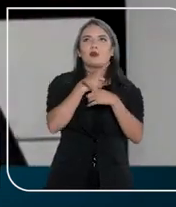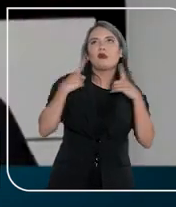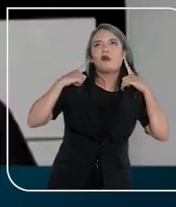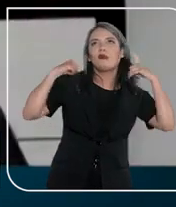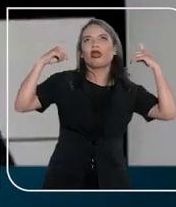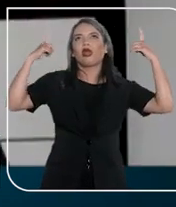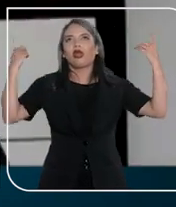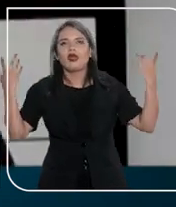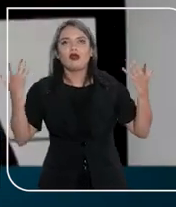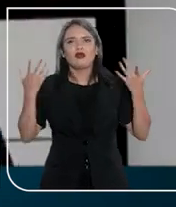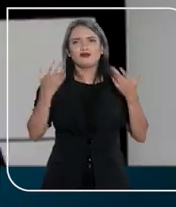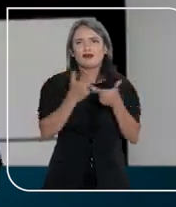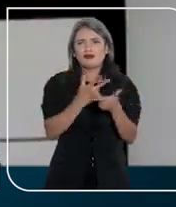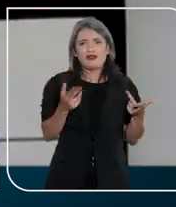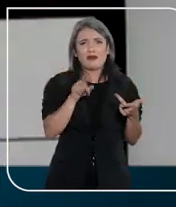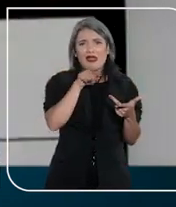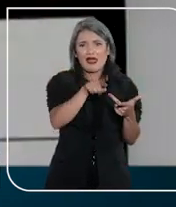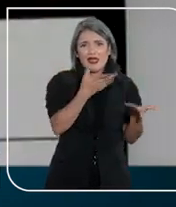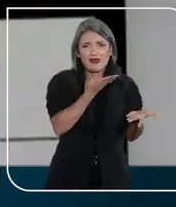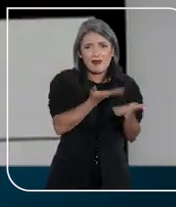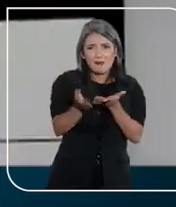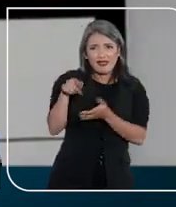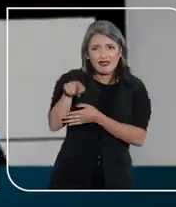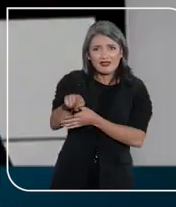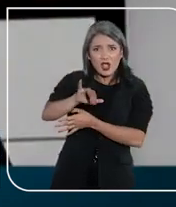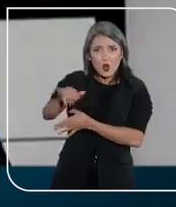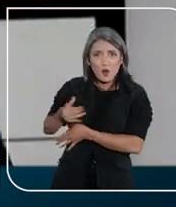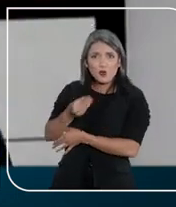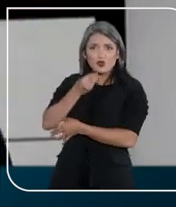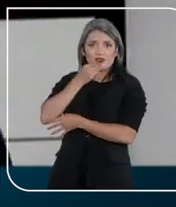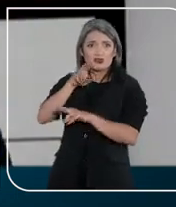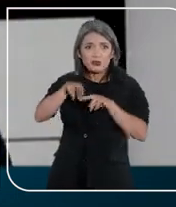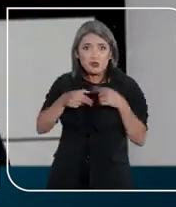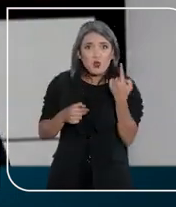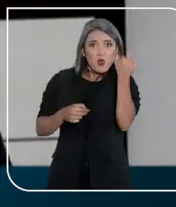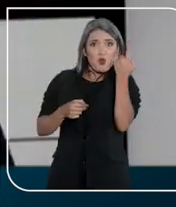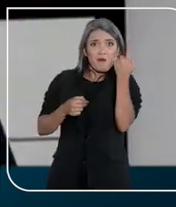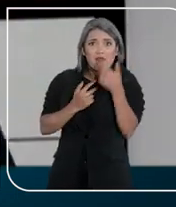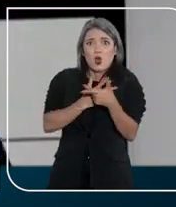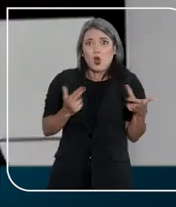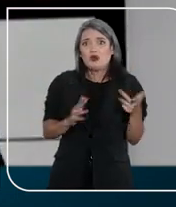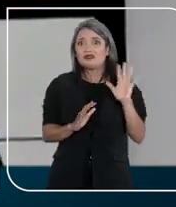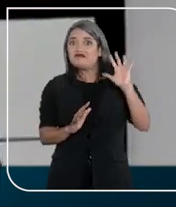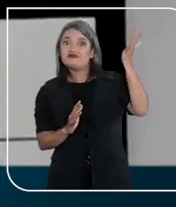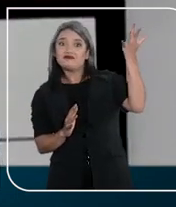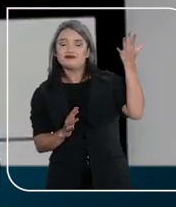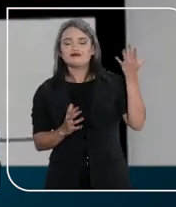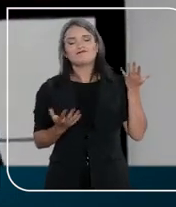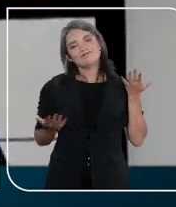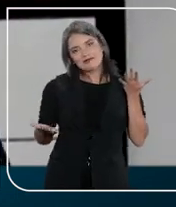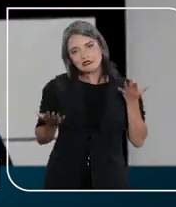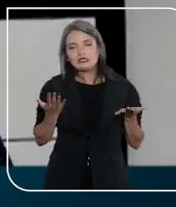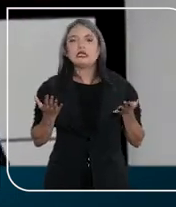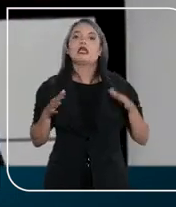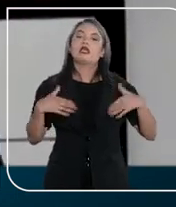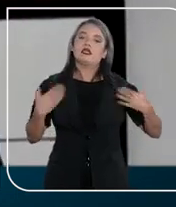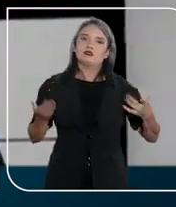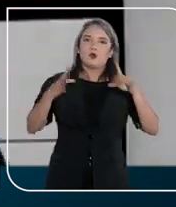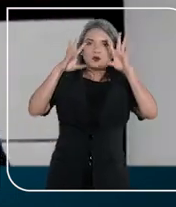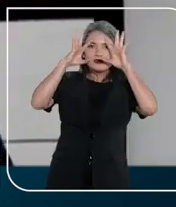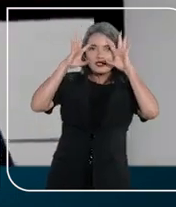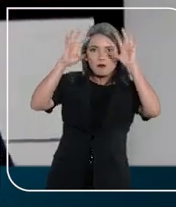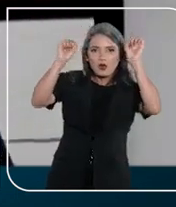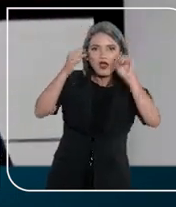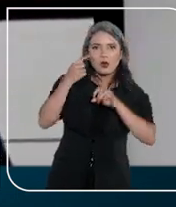esse indivíduo tenha sua vida maculada por um ato único. Então, isso que nós temos visto hoje na jurisprudência dos tribunais com relação